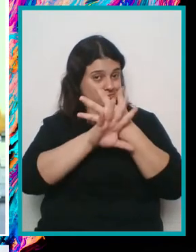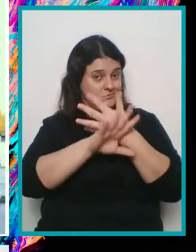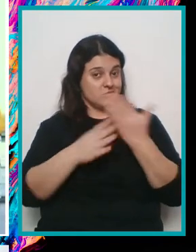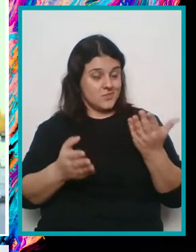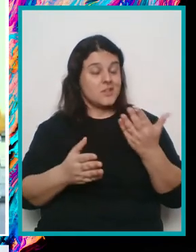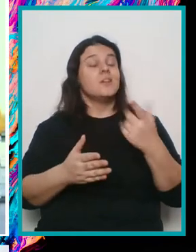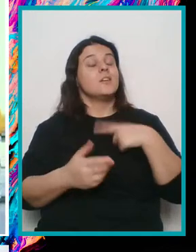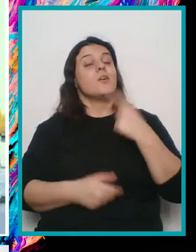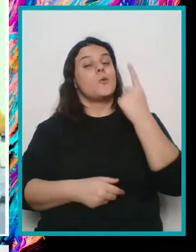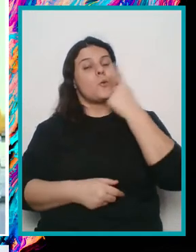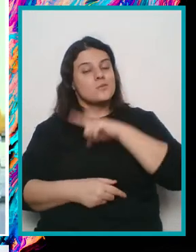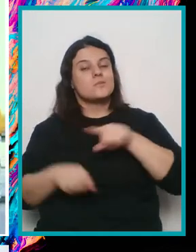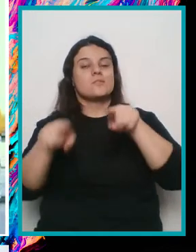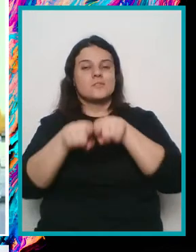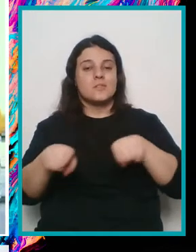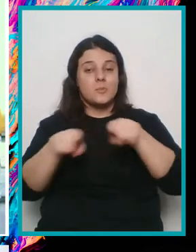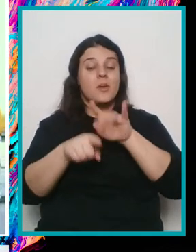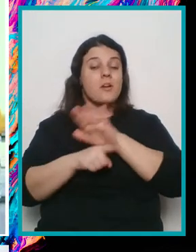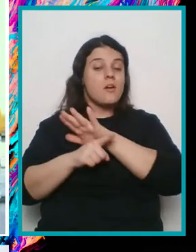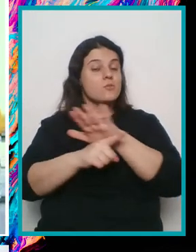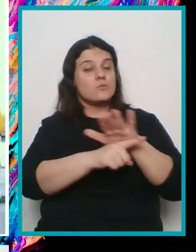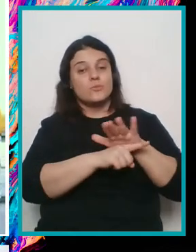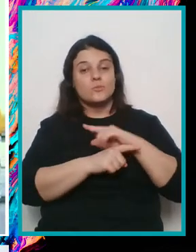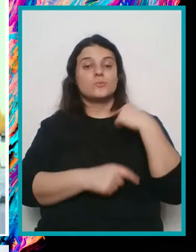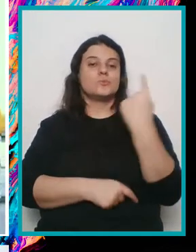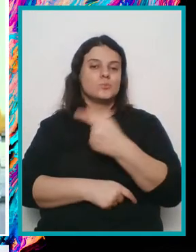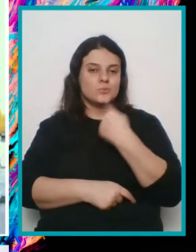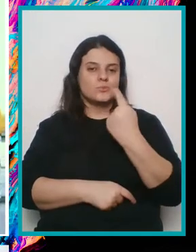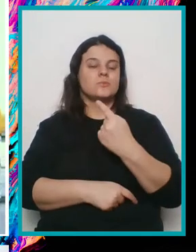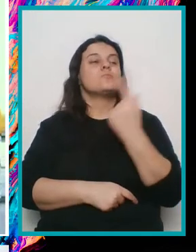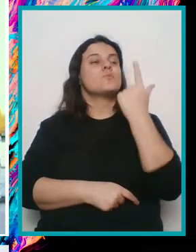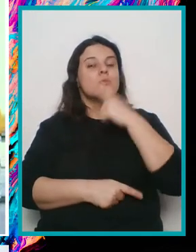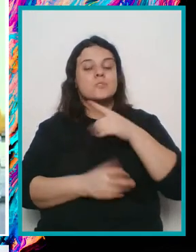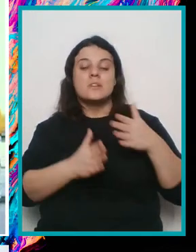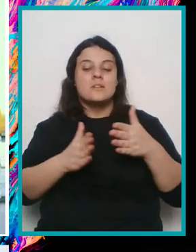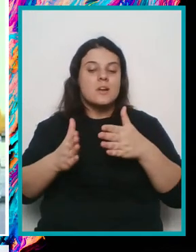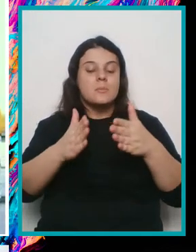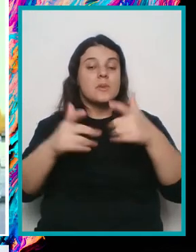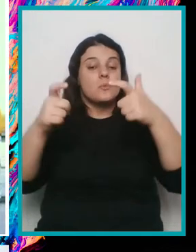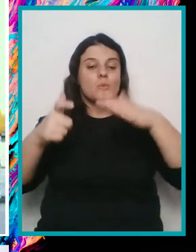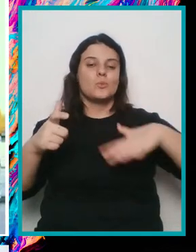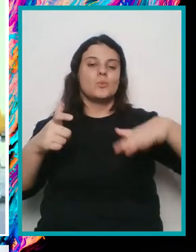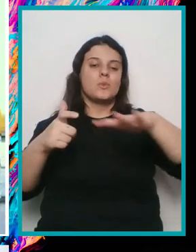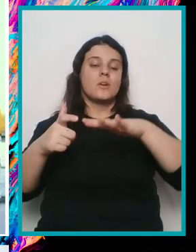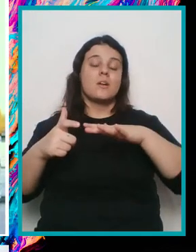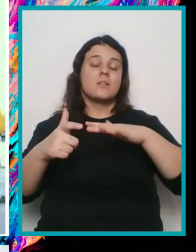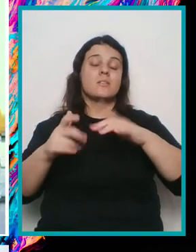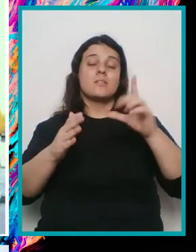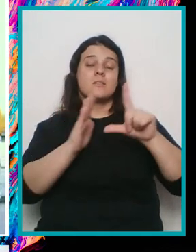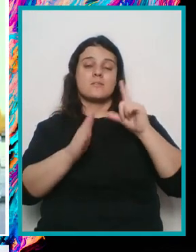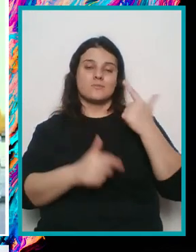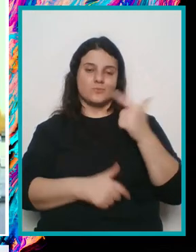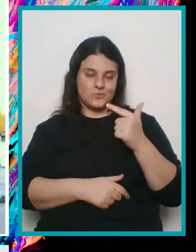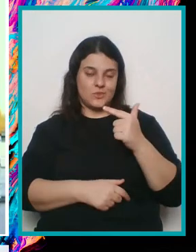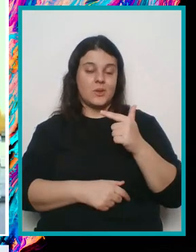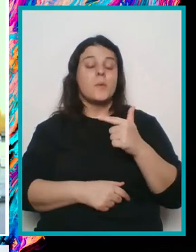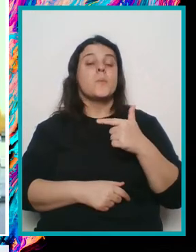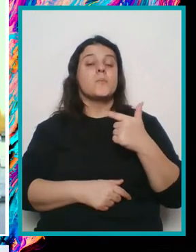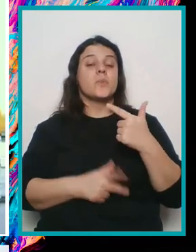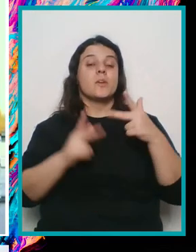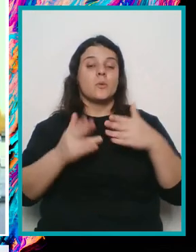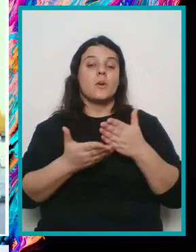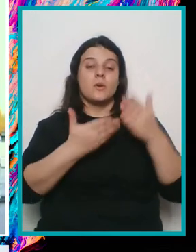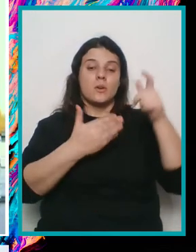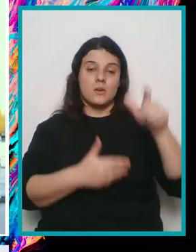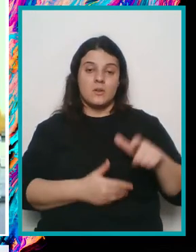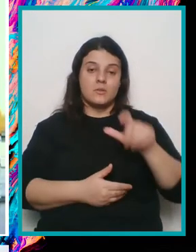Soninha Guajajara, uma guerreira que eu respeito e admiro muito, acho que nós, como